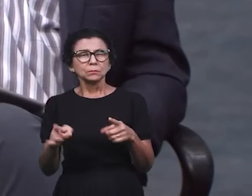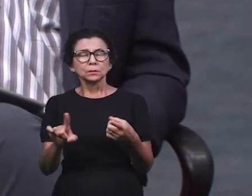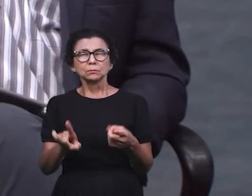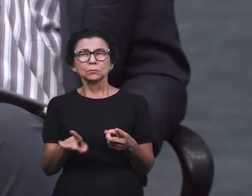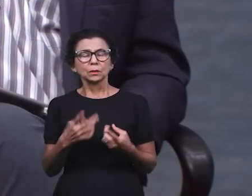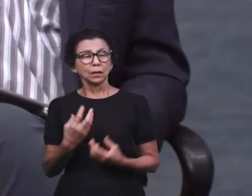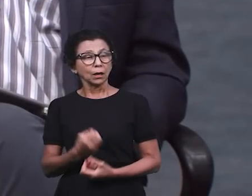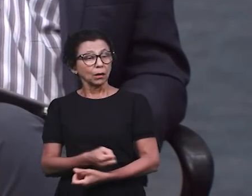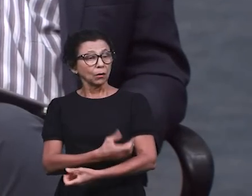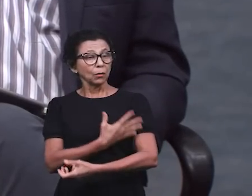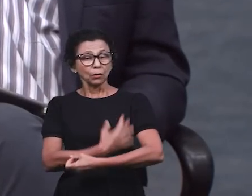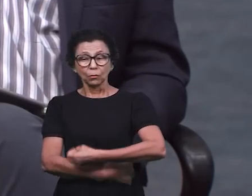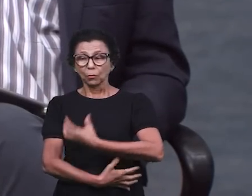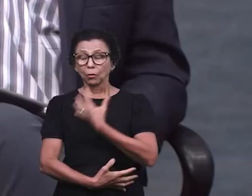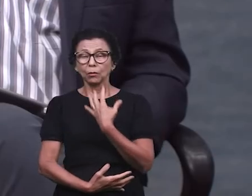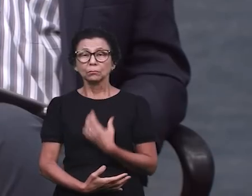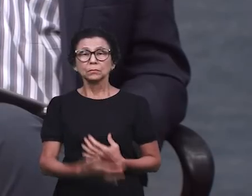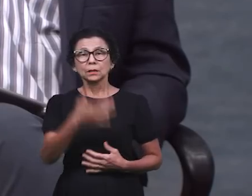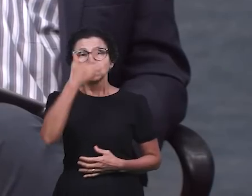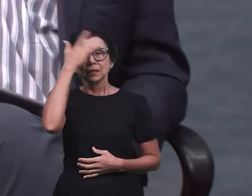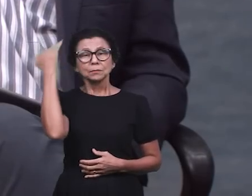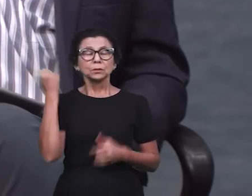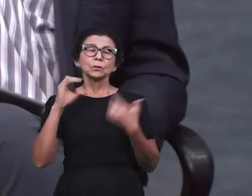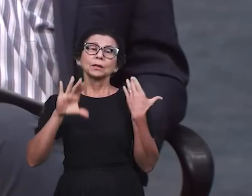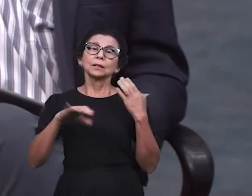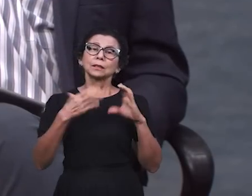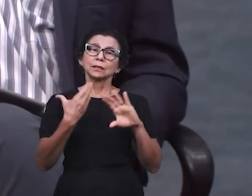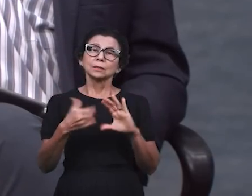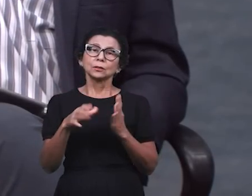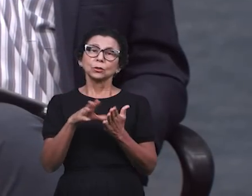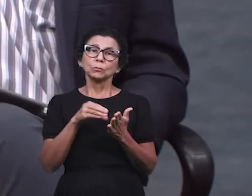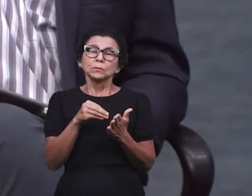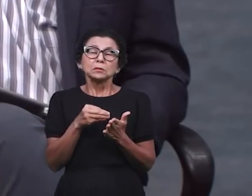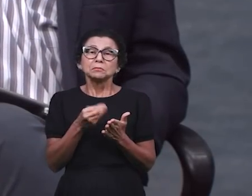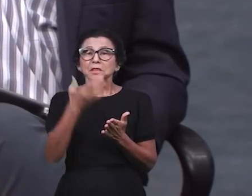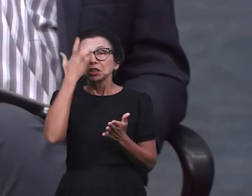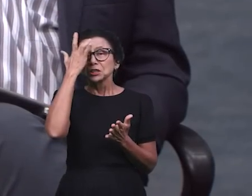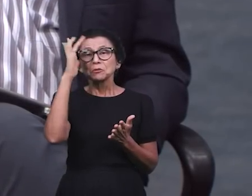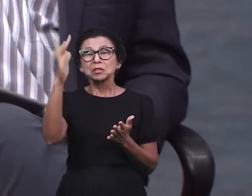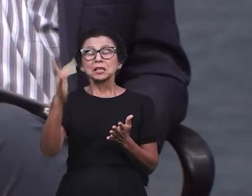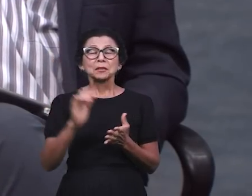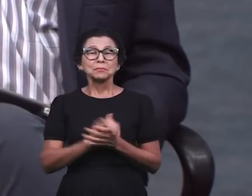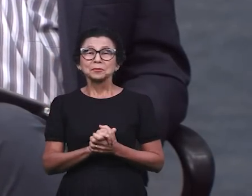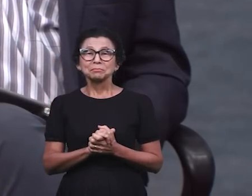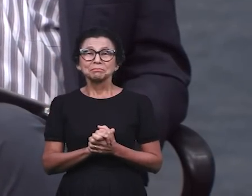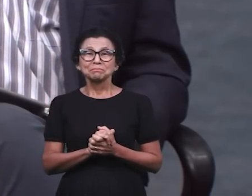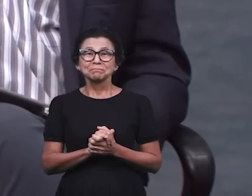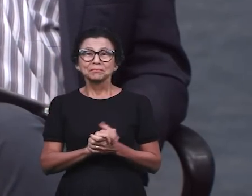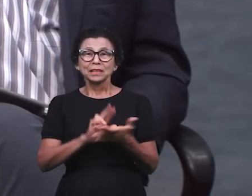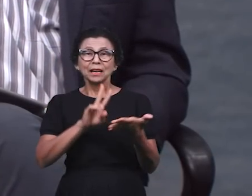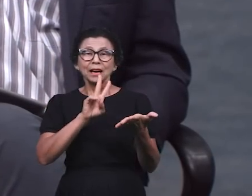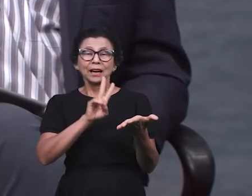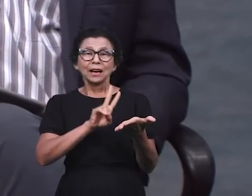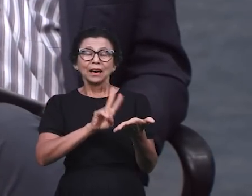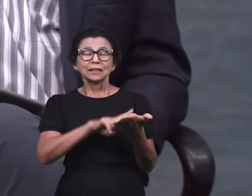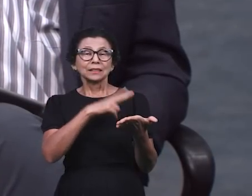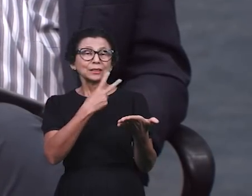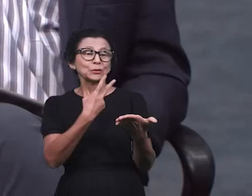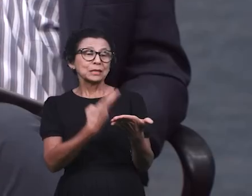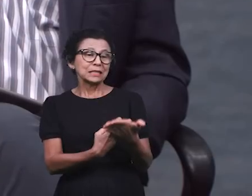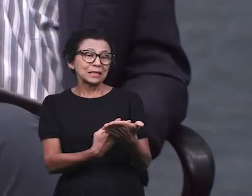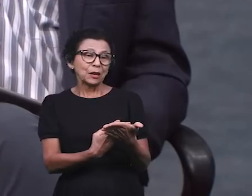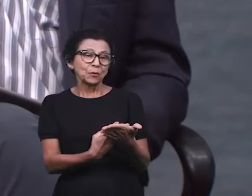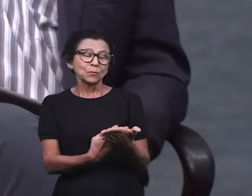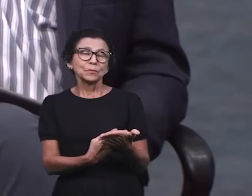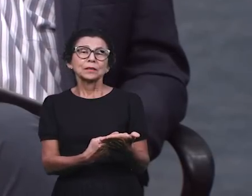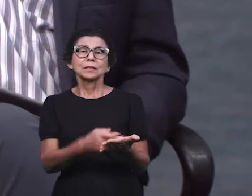E as pessoas cantam sem saber o que a letra diz, qual a origem, qual, né?